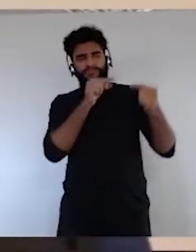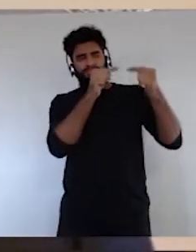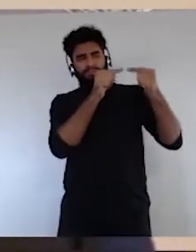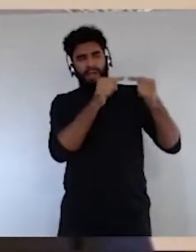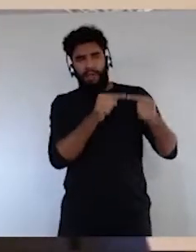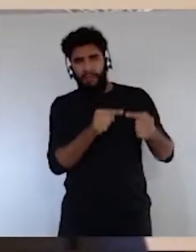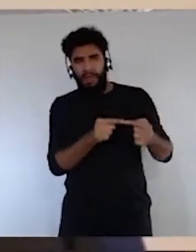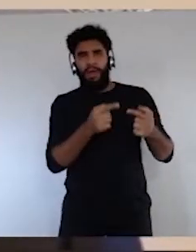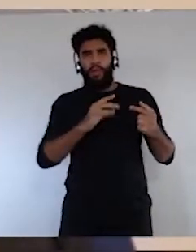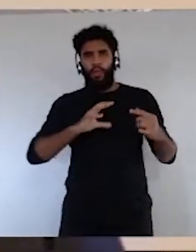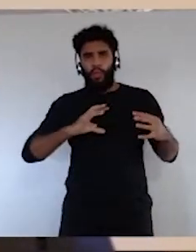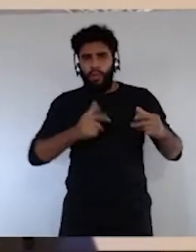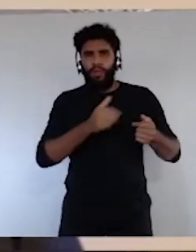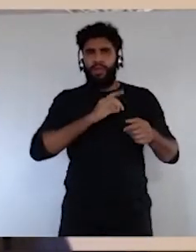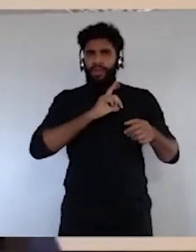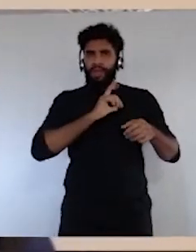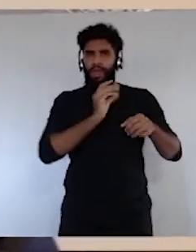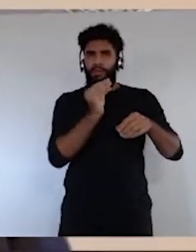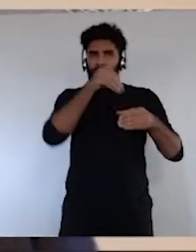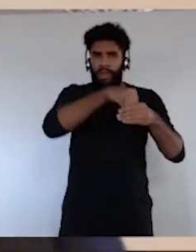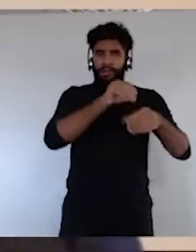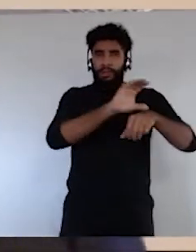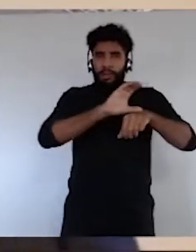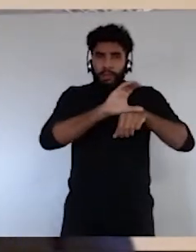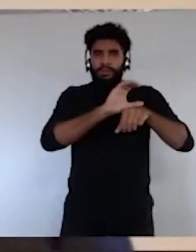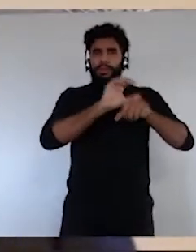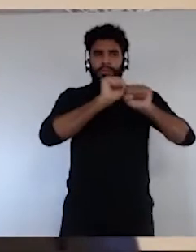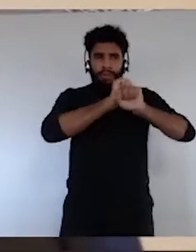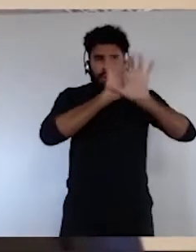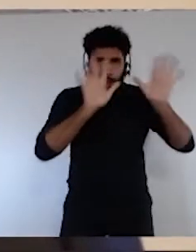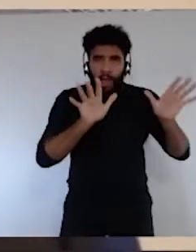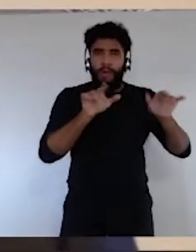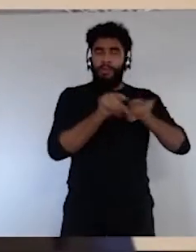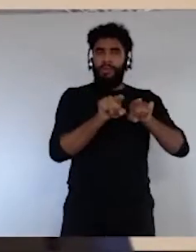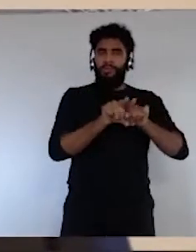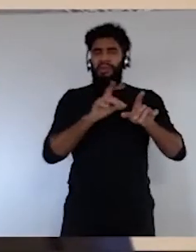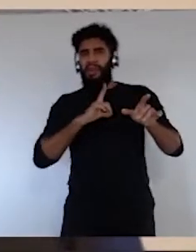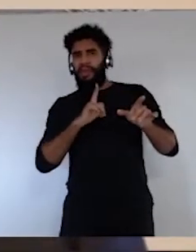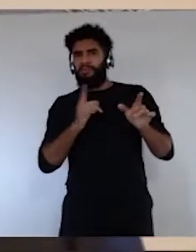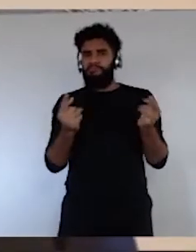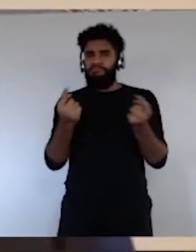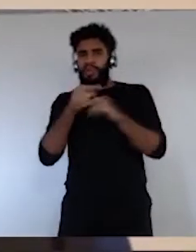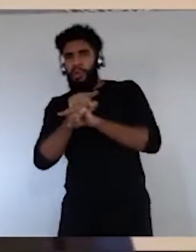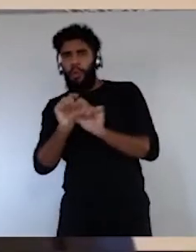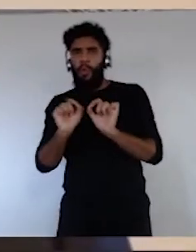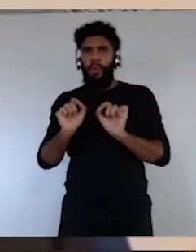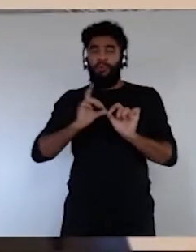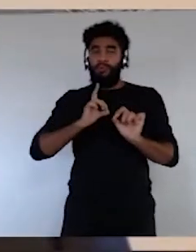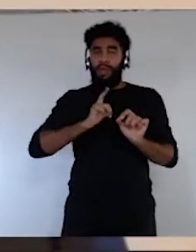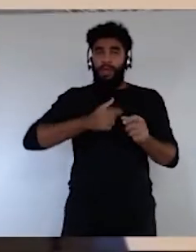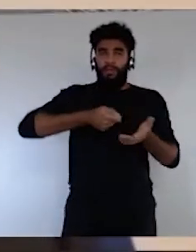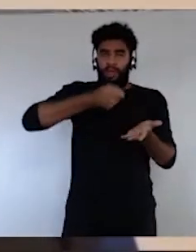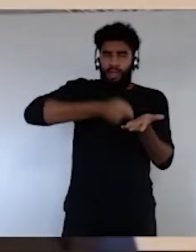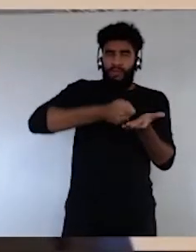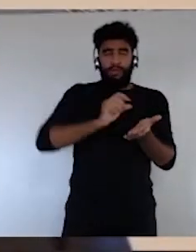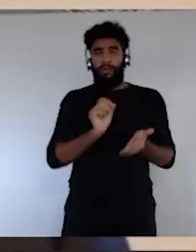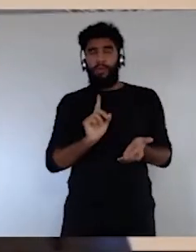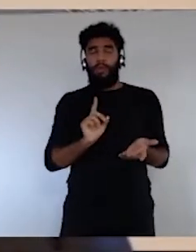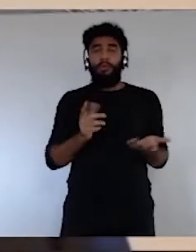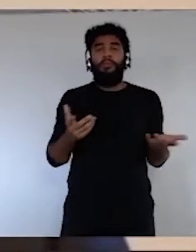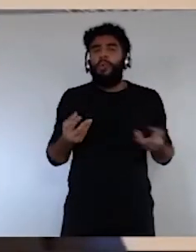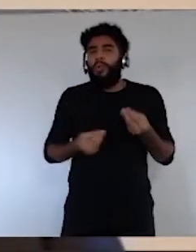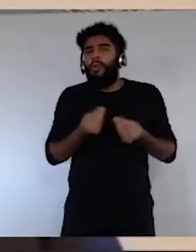aqueles princípios constitucionais de transparência, contraditório, ampla defesa, publicidade? Qual é a